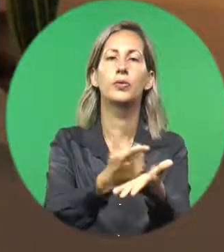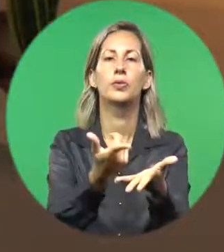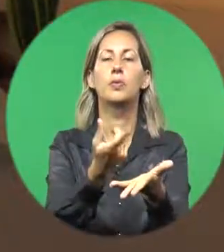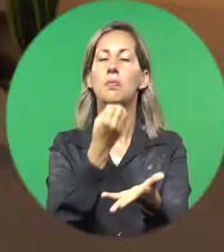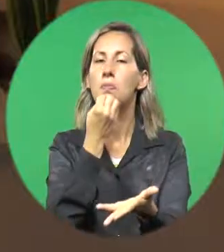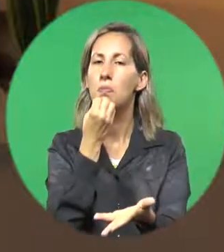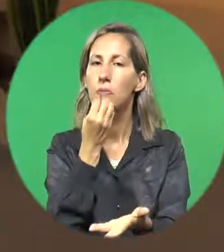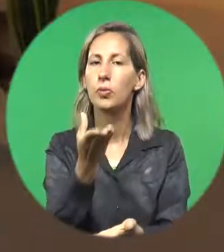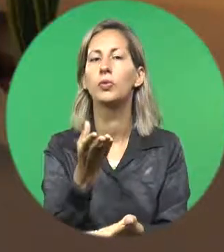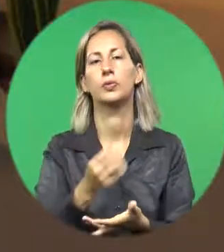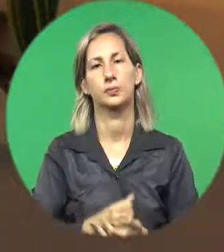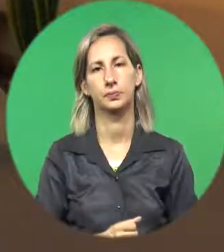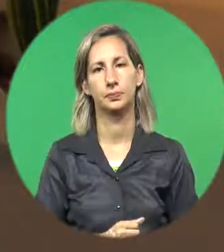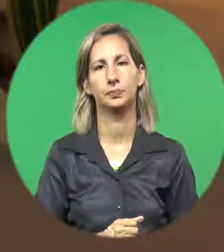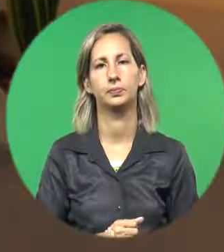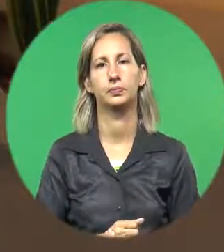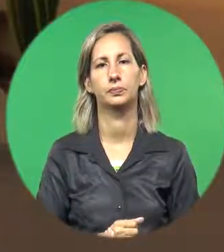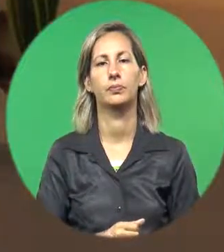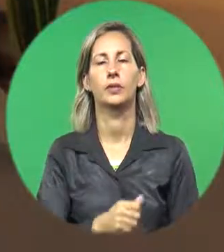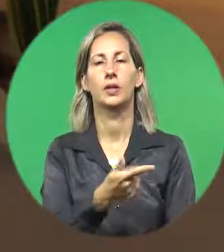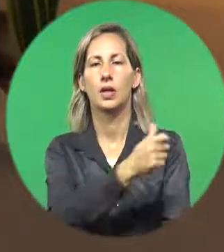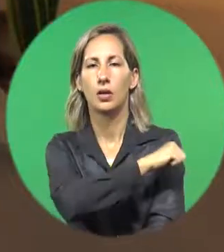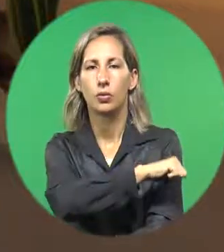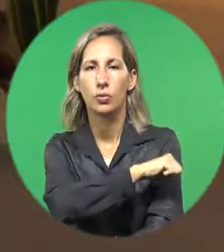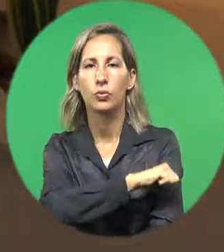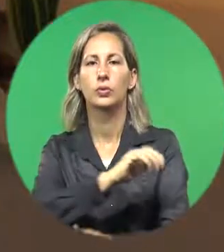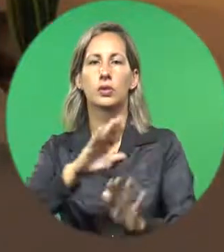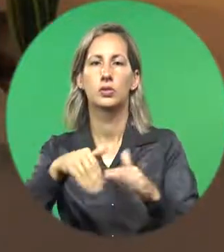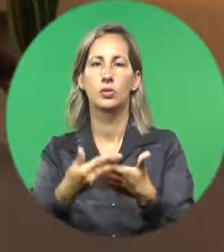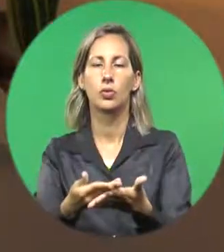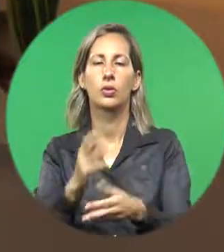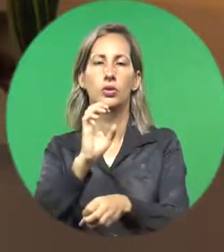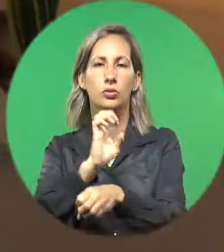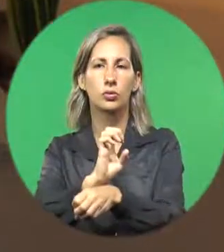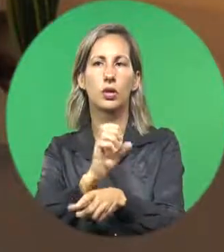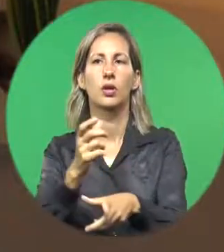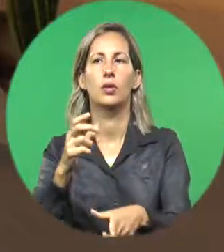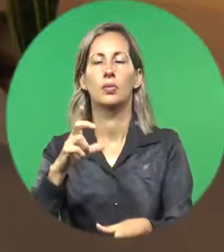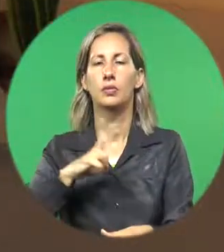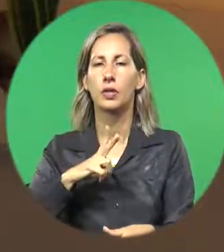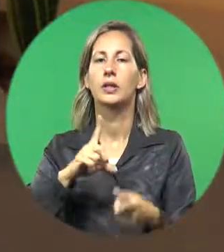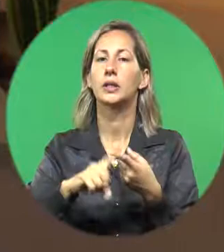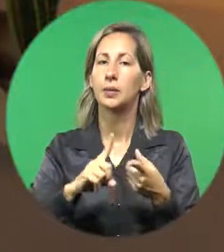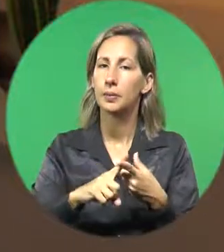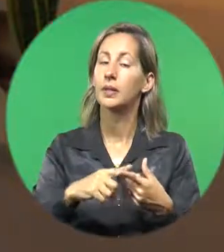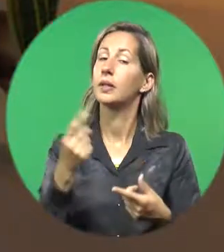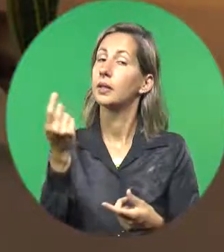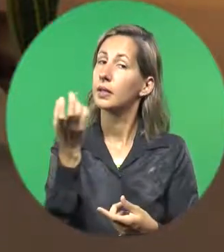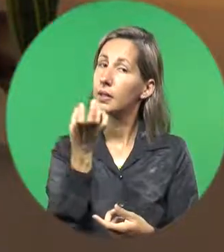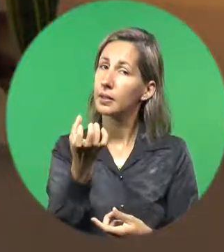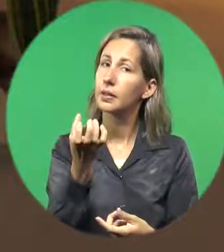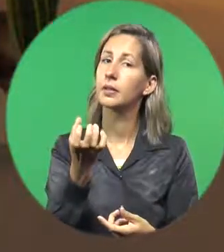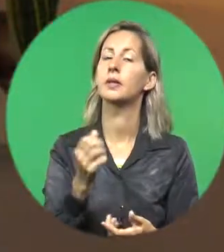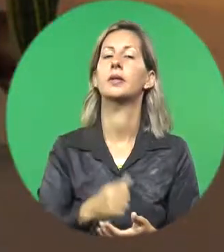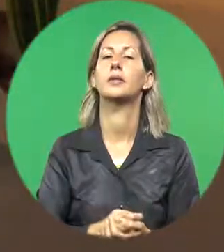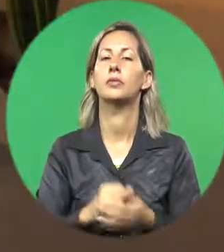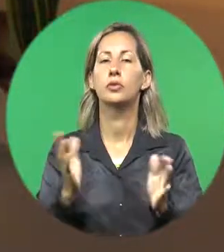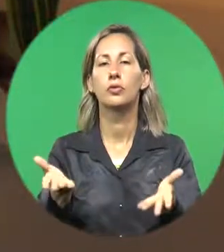uma quantidade muito grande de alunos da rede pública e da rede privada. Nós